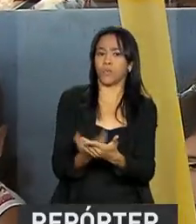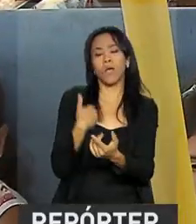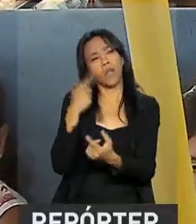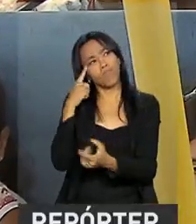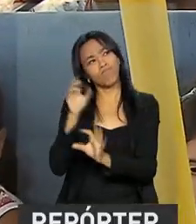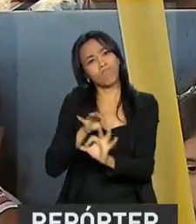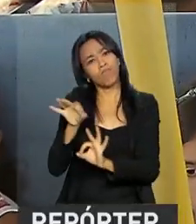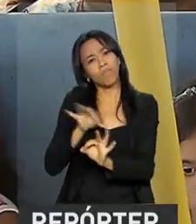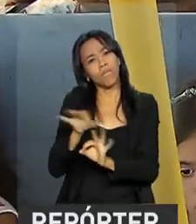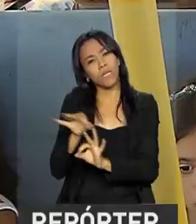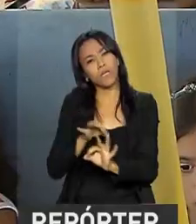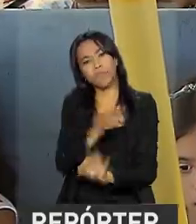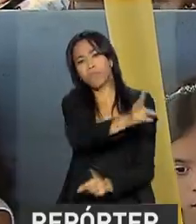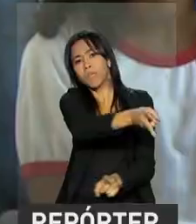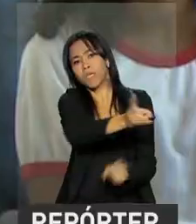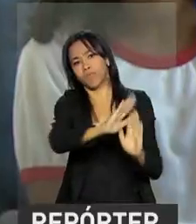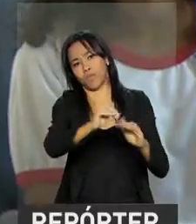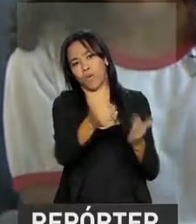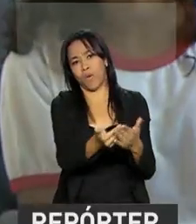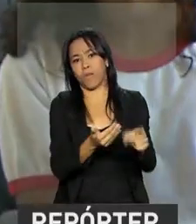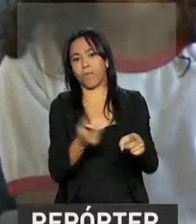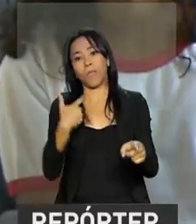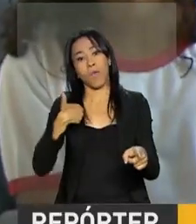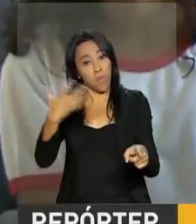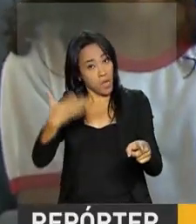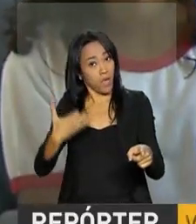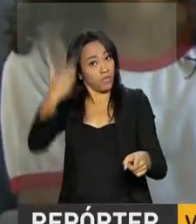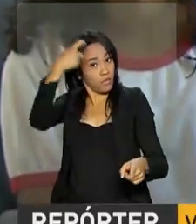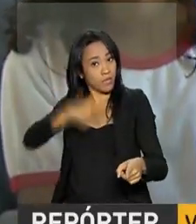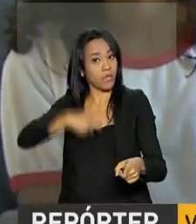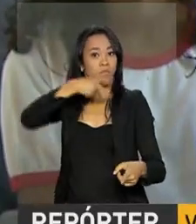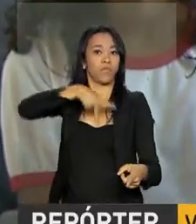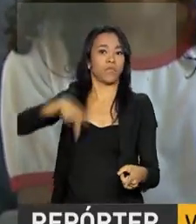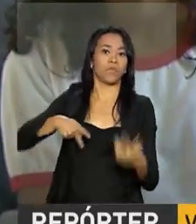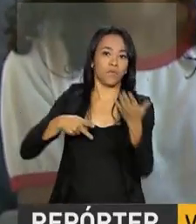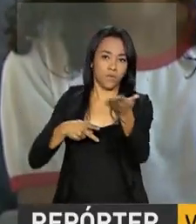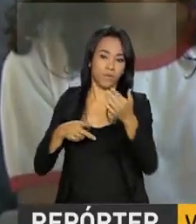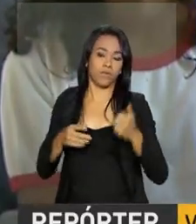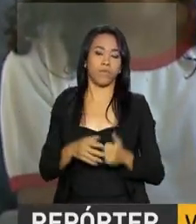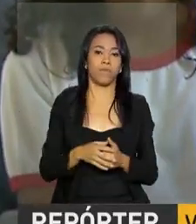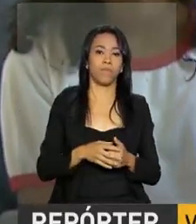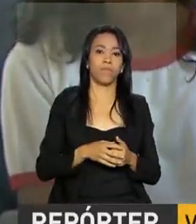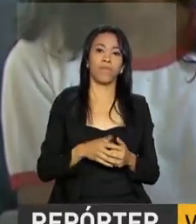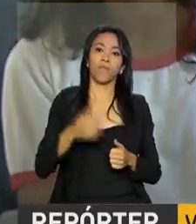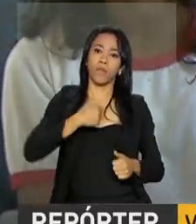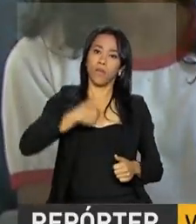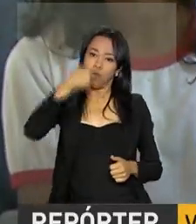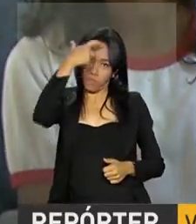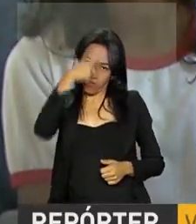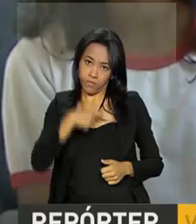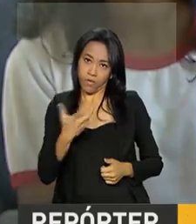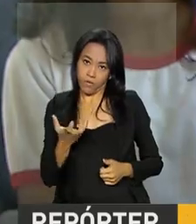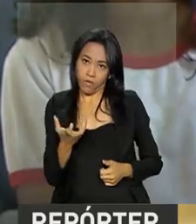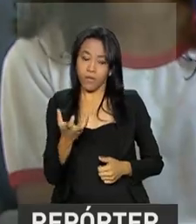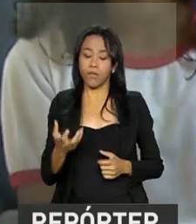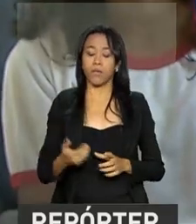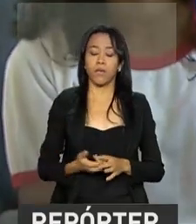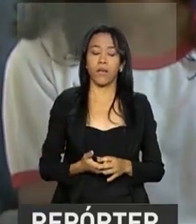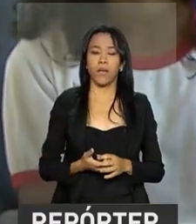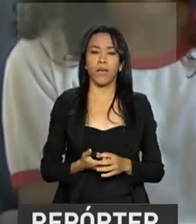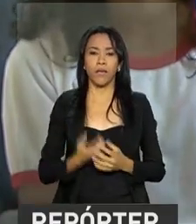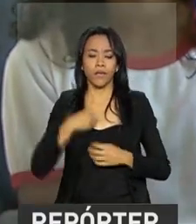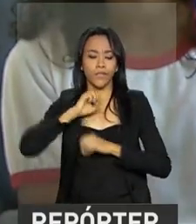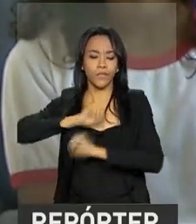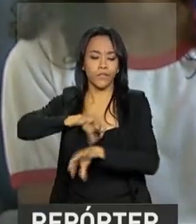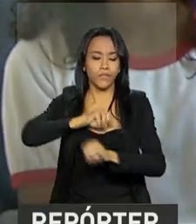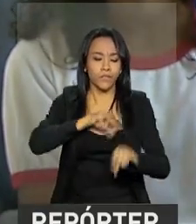planos de continuar na mesma escola. Eu quero ser professora e eu quero pretender dar aula